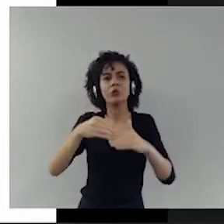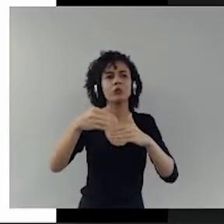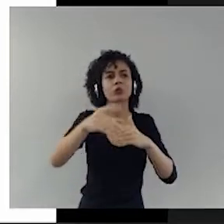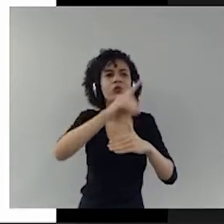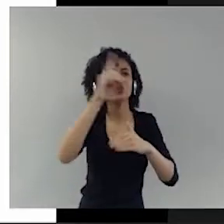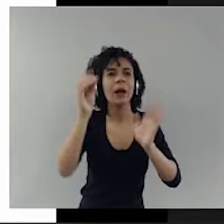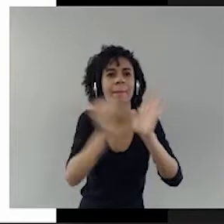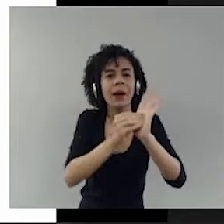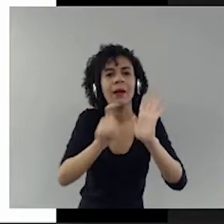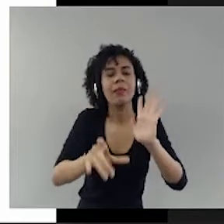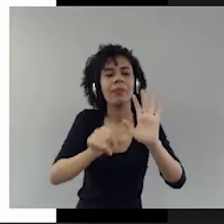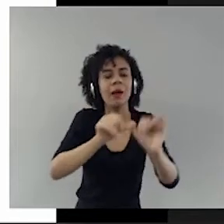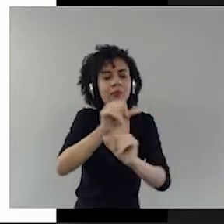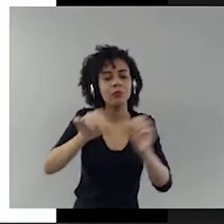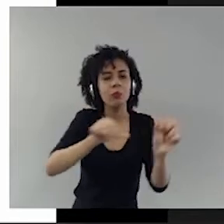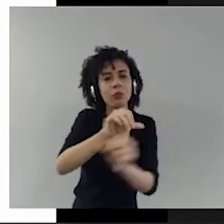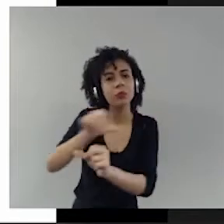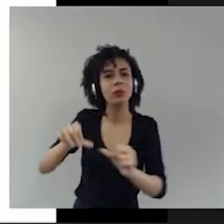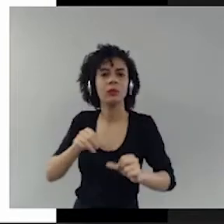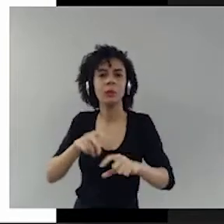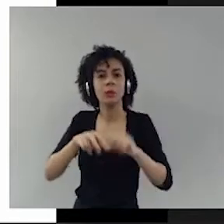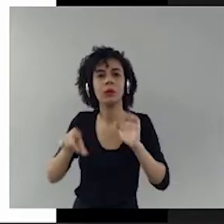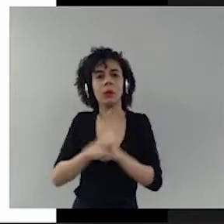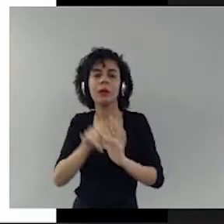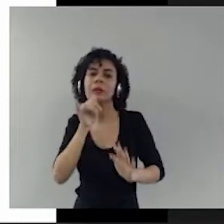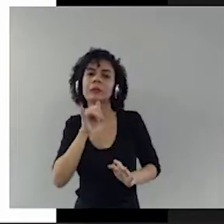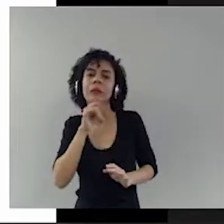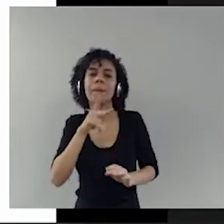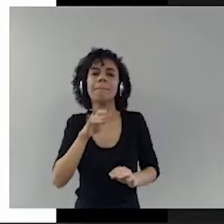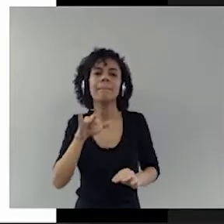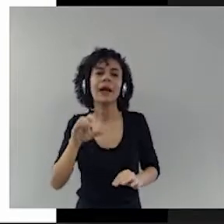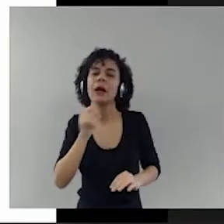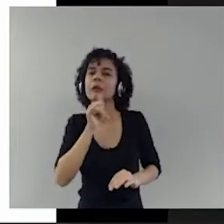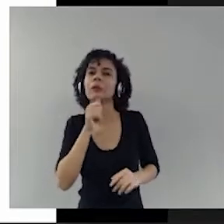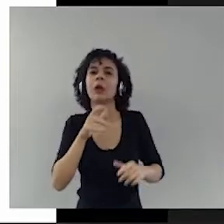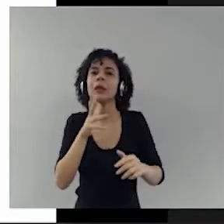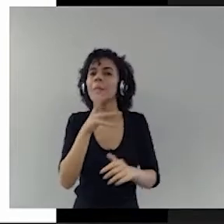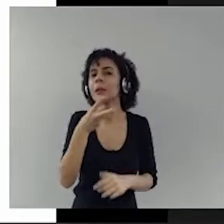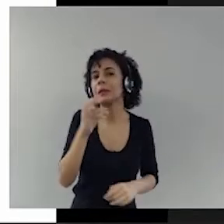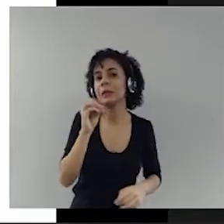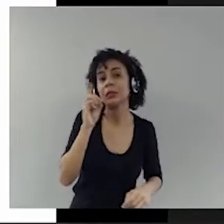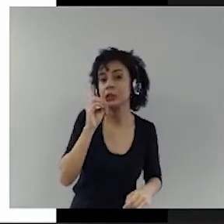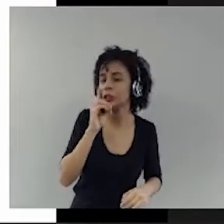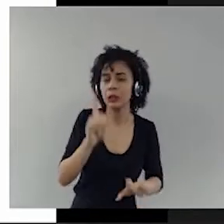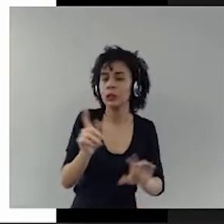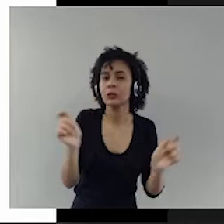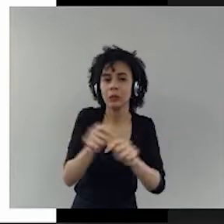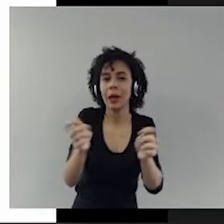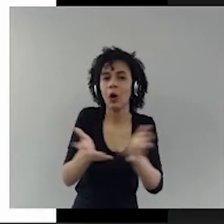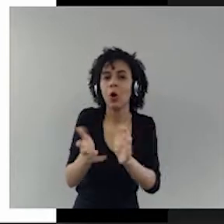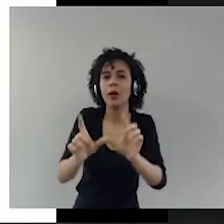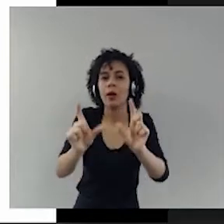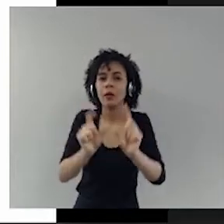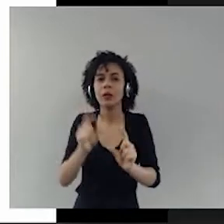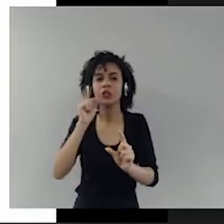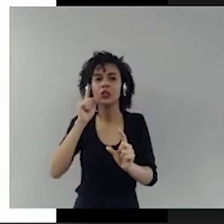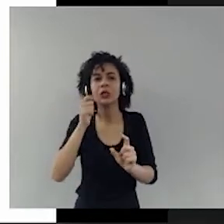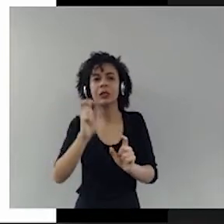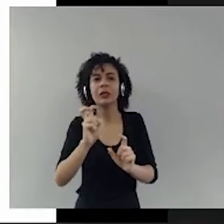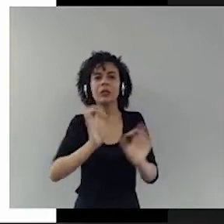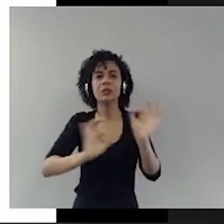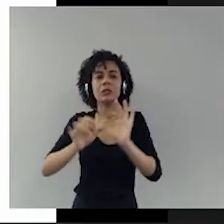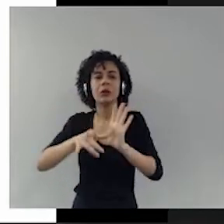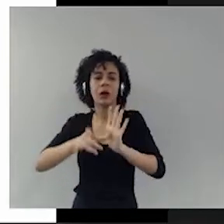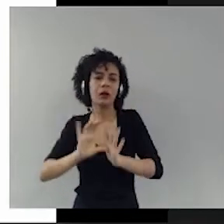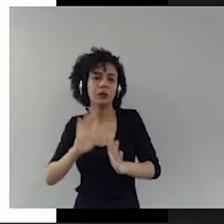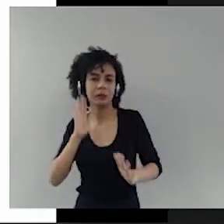lei 10.520 que significa que um pregão que normalmente demoraria em média 30 dias pode ser concluído em até 15 dias